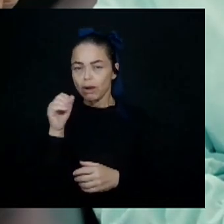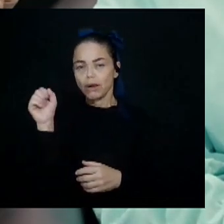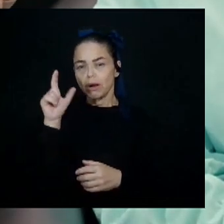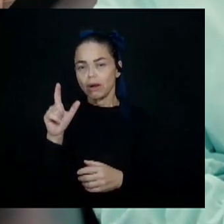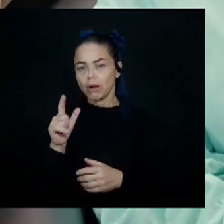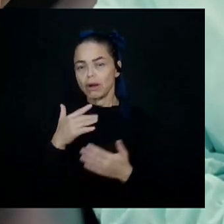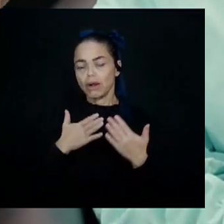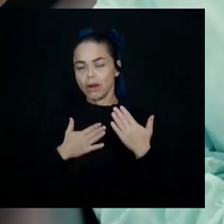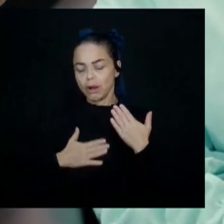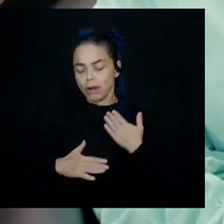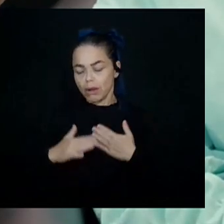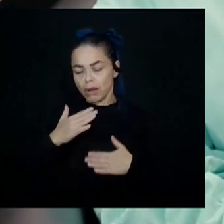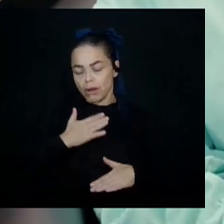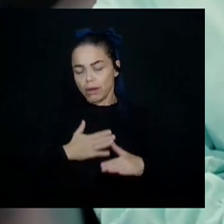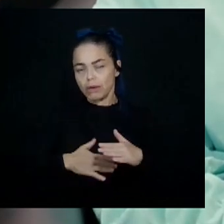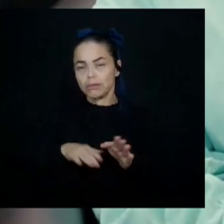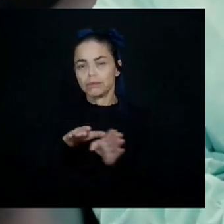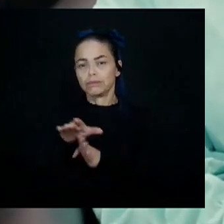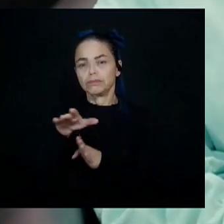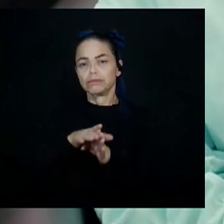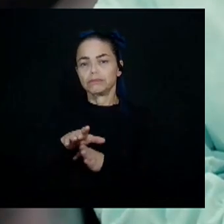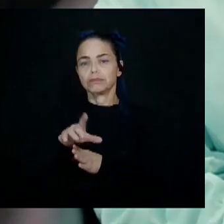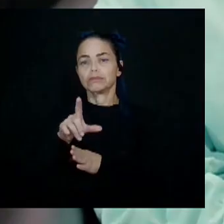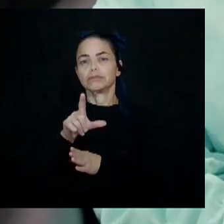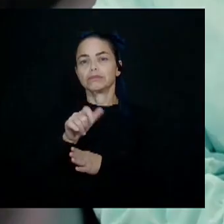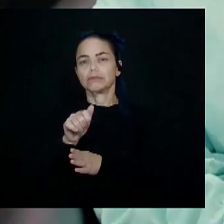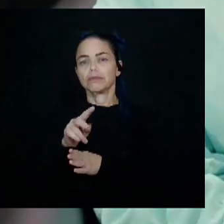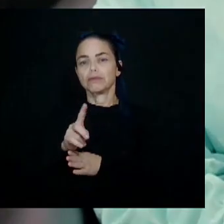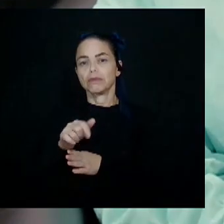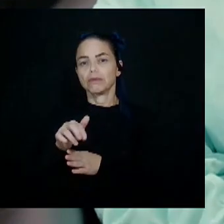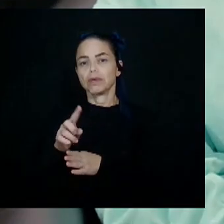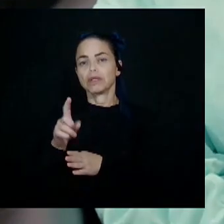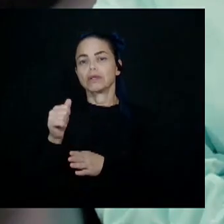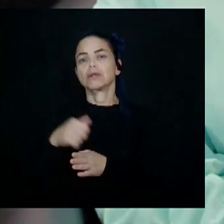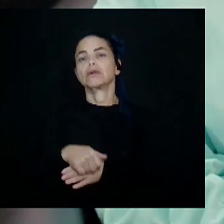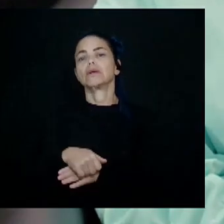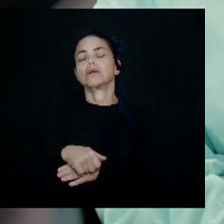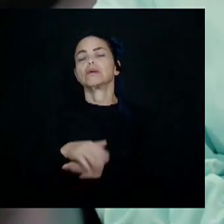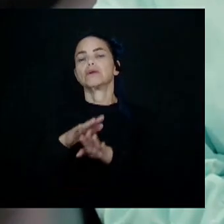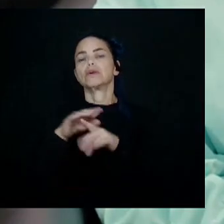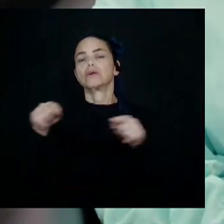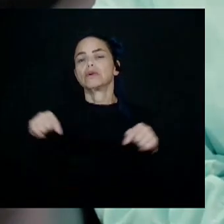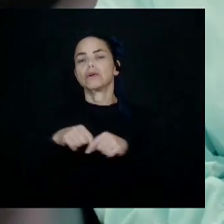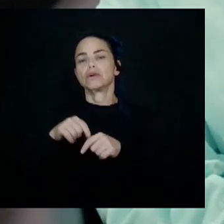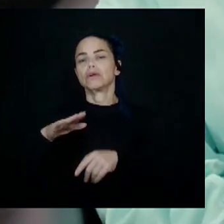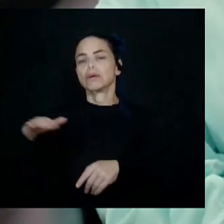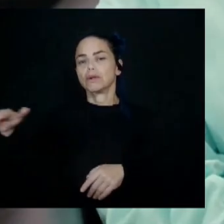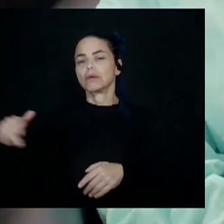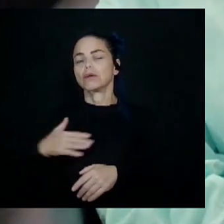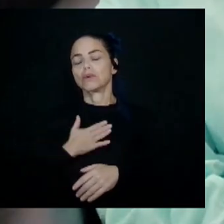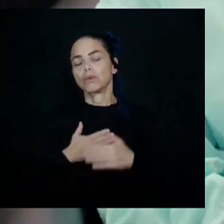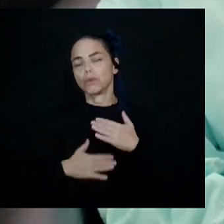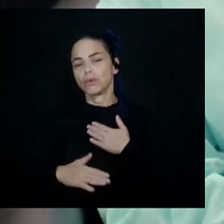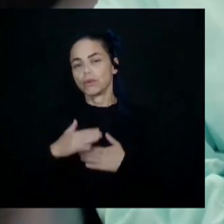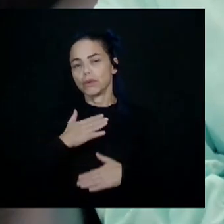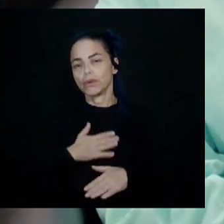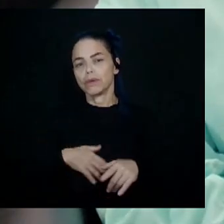gosto muito de orientar lavanda no quarto das minhas crianças para acalmar.